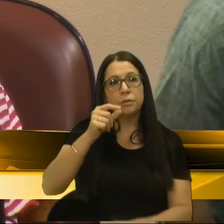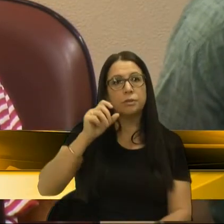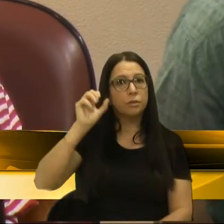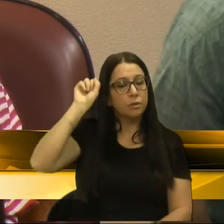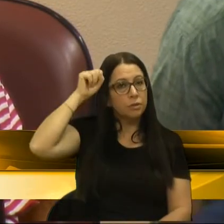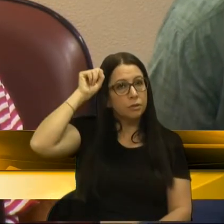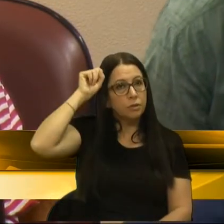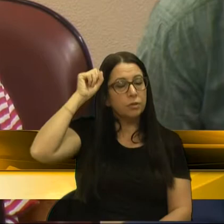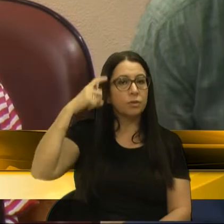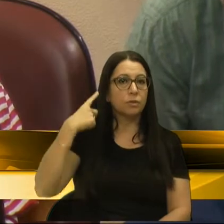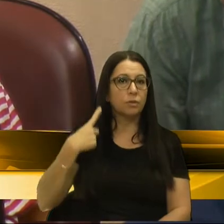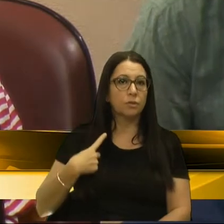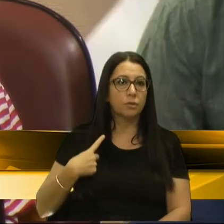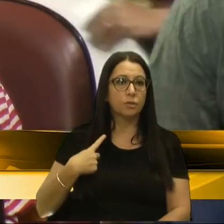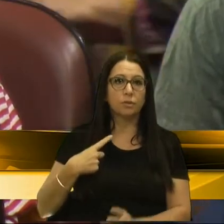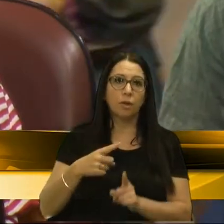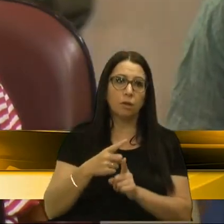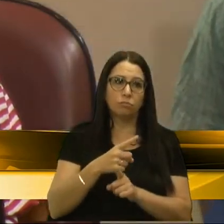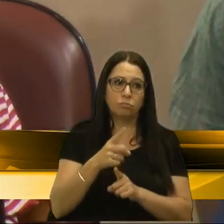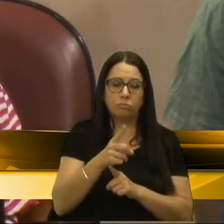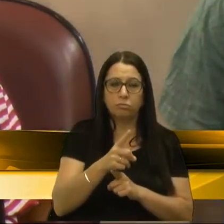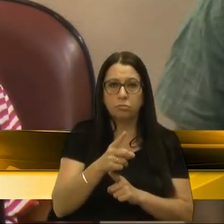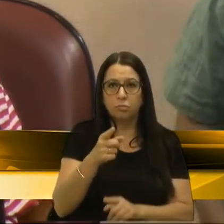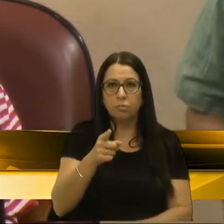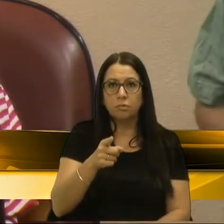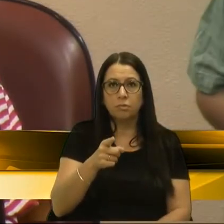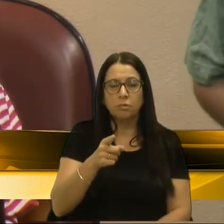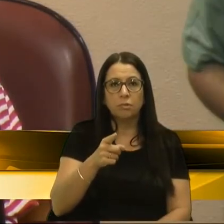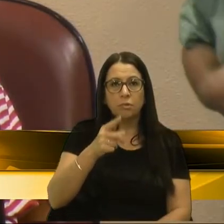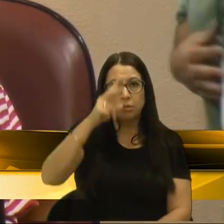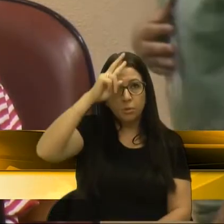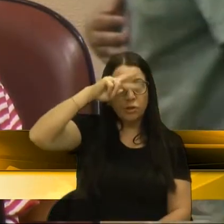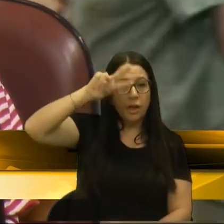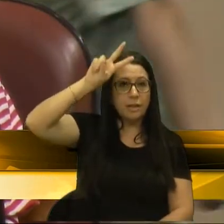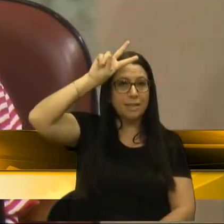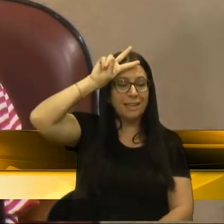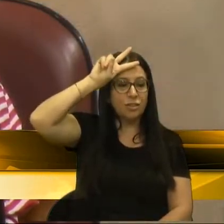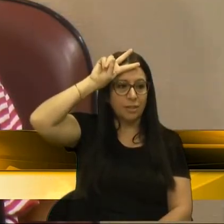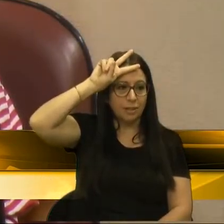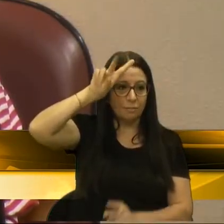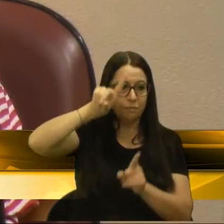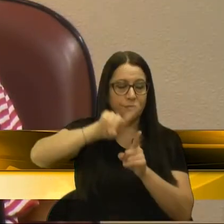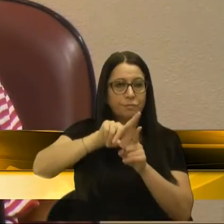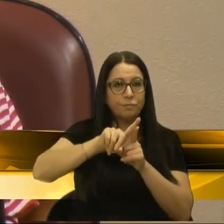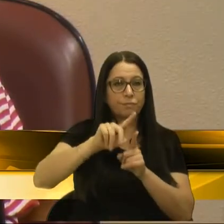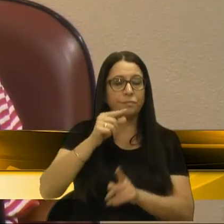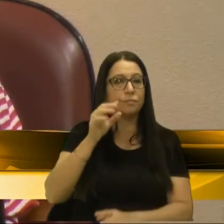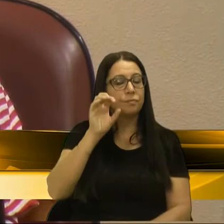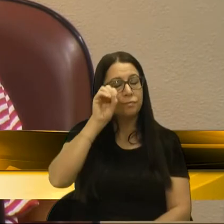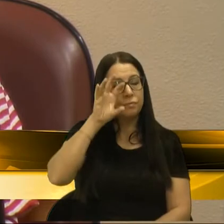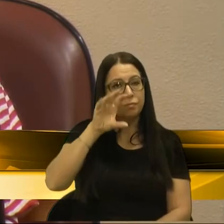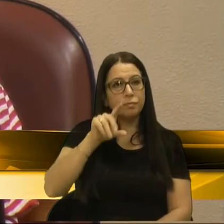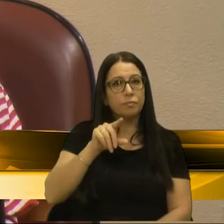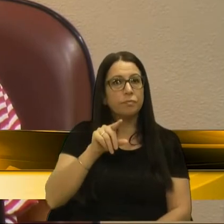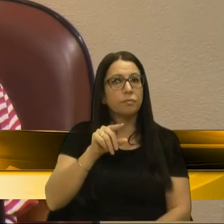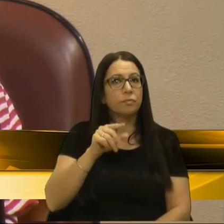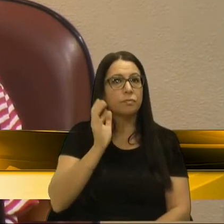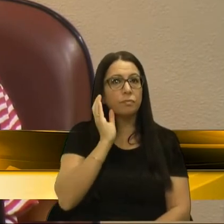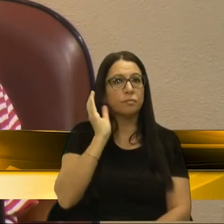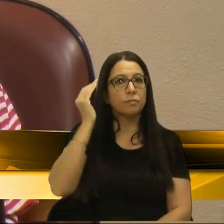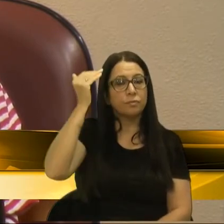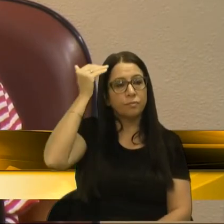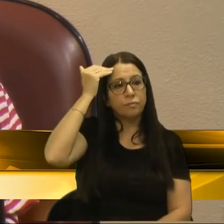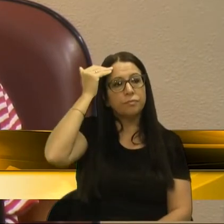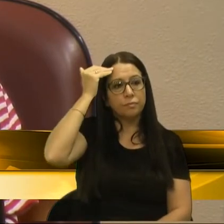Pessoa, Edi Carlos Pereira de Souza, Edson da Rosa, Elisandro Fiuza, Felipe Gremelmaier, Gladys